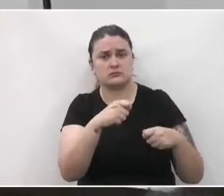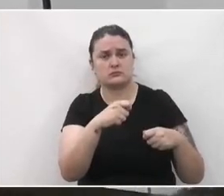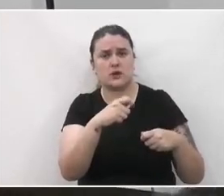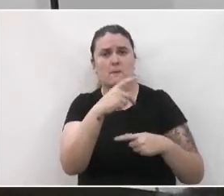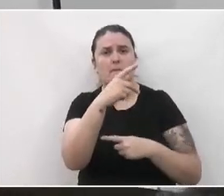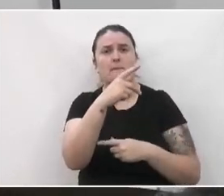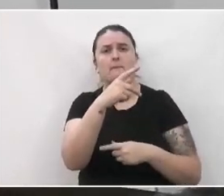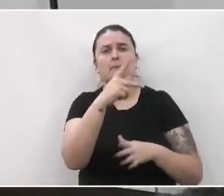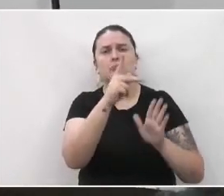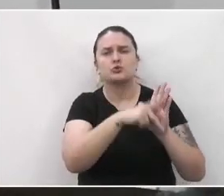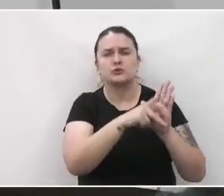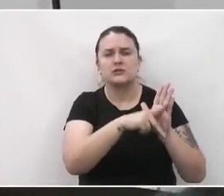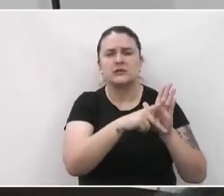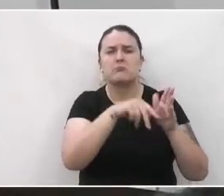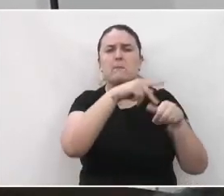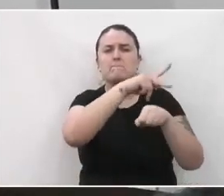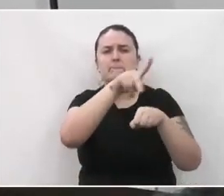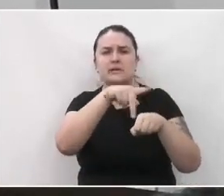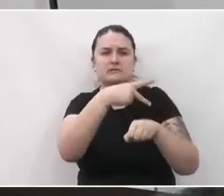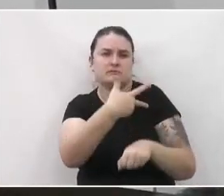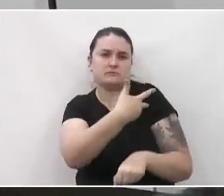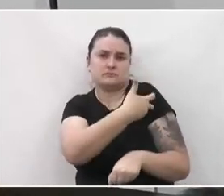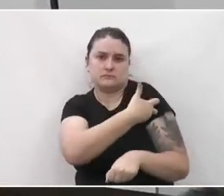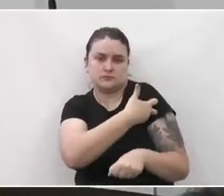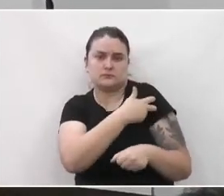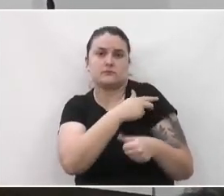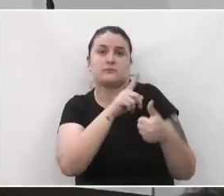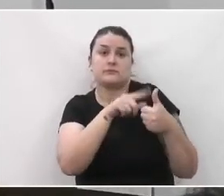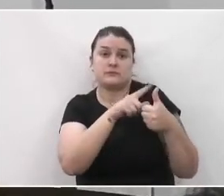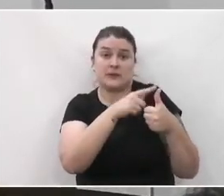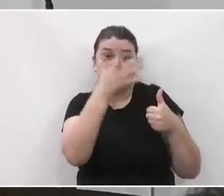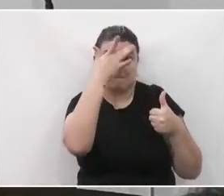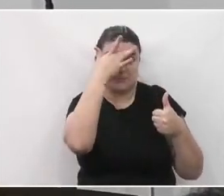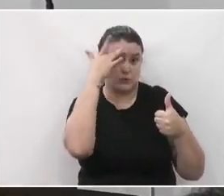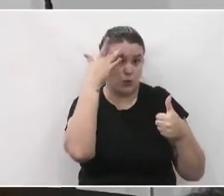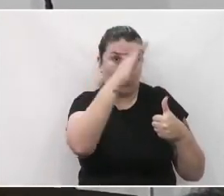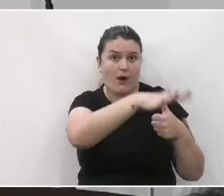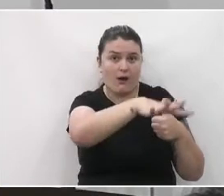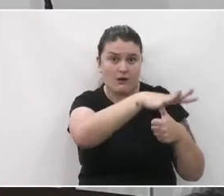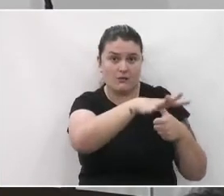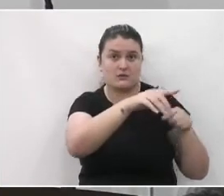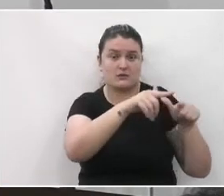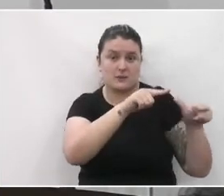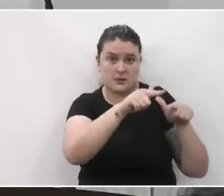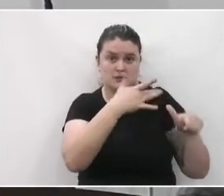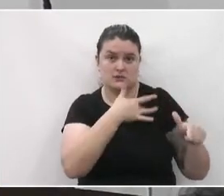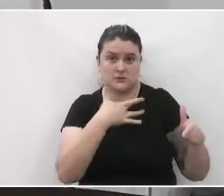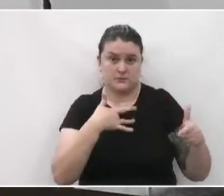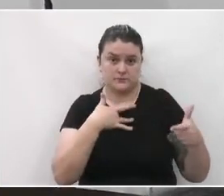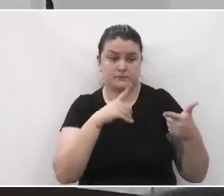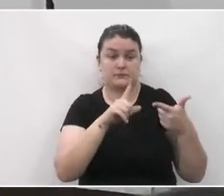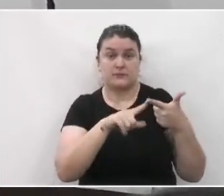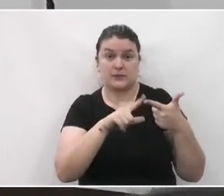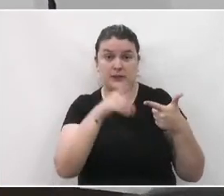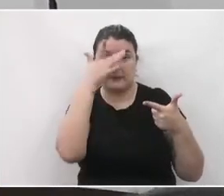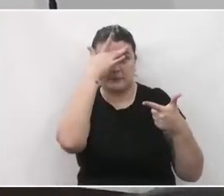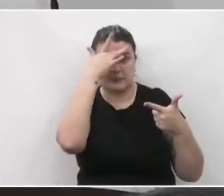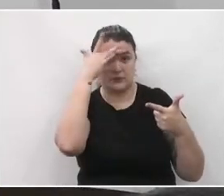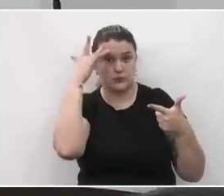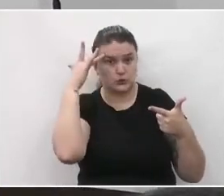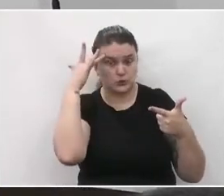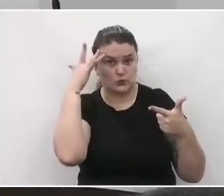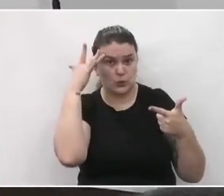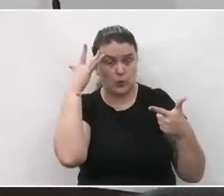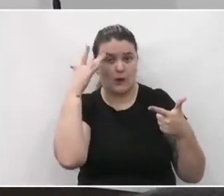Nacional de Vacinação. Isso contempla, então, os servidores da área de saúde e as pessoas que estão